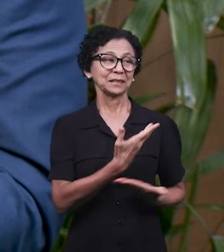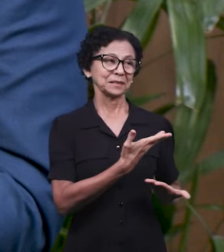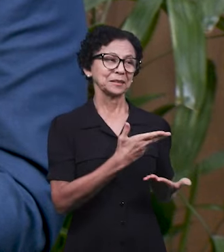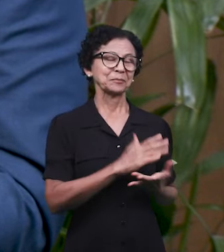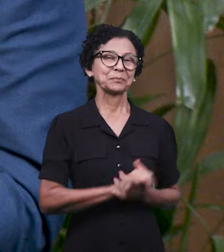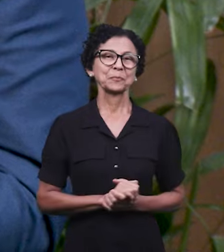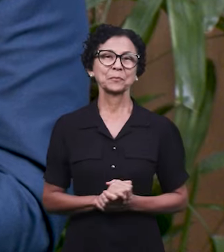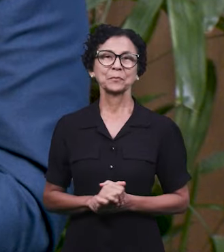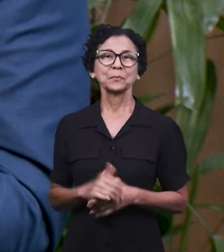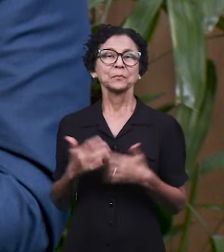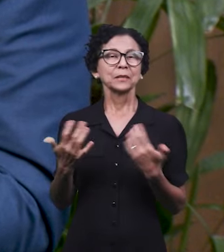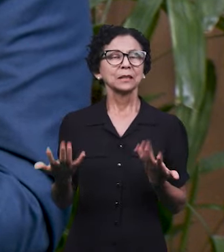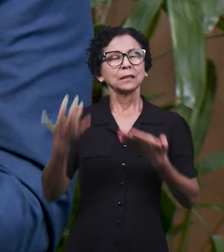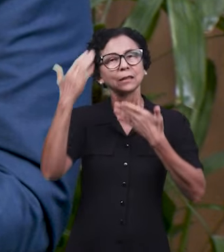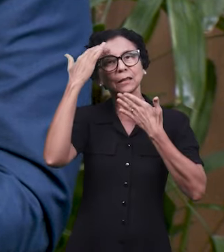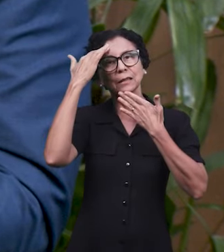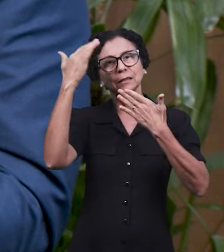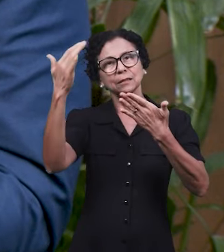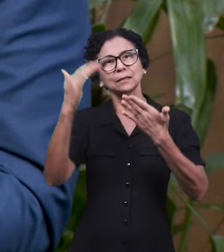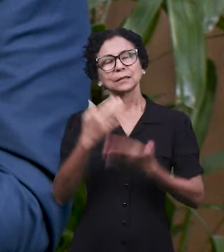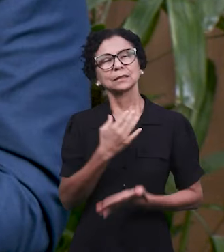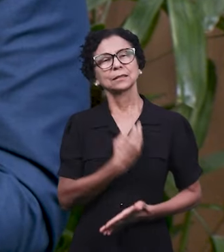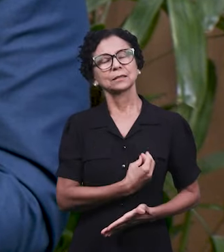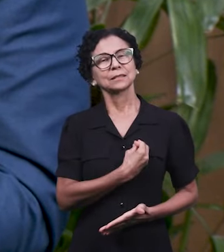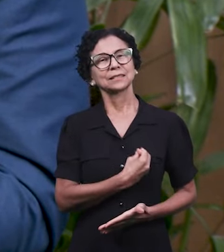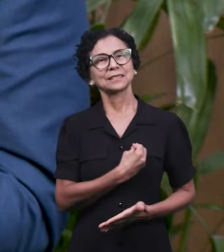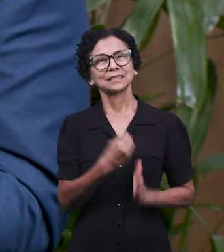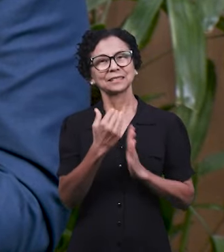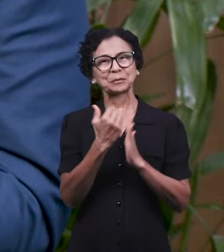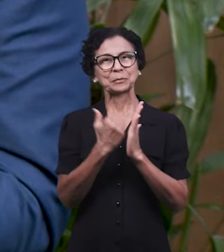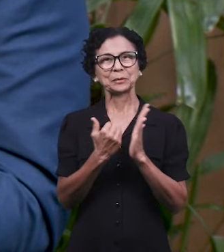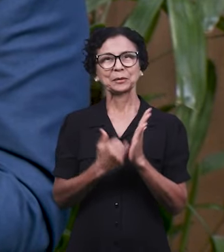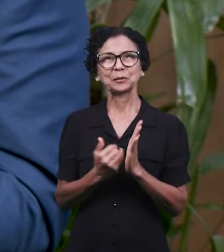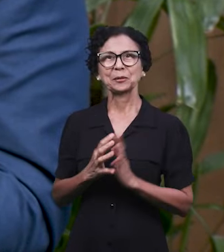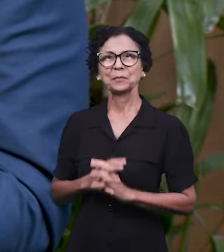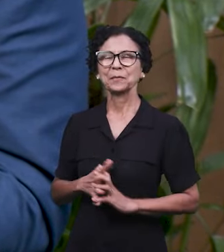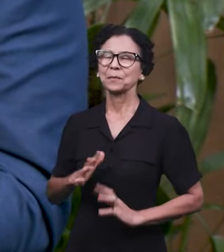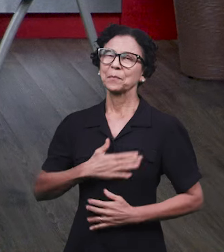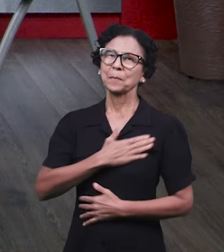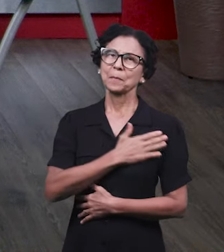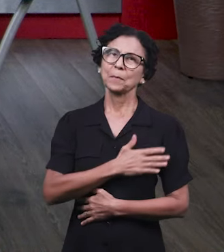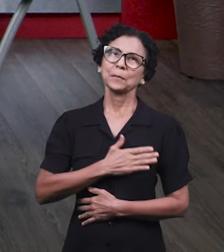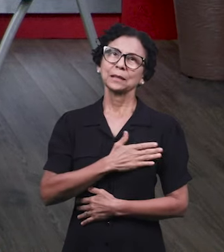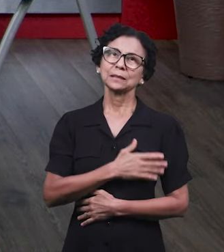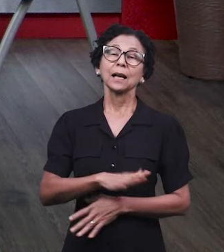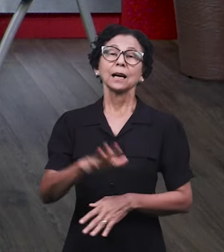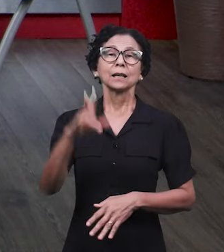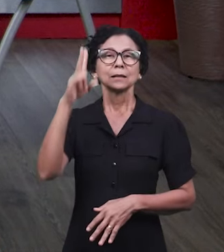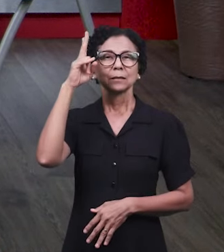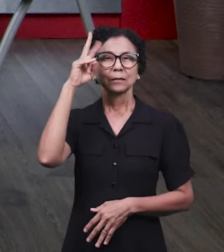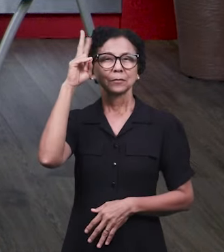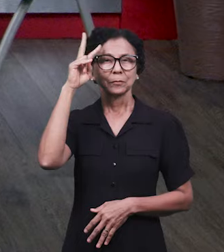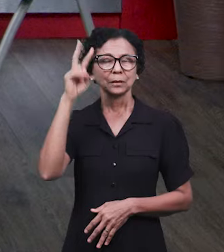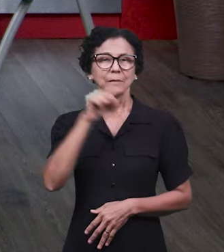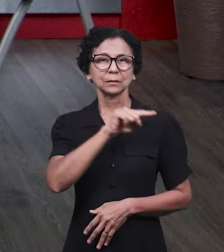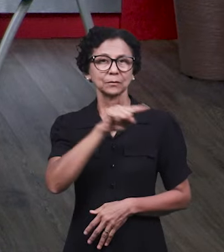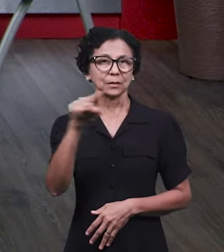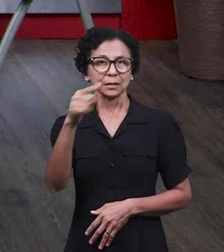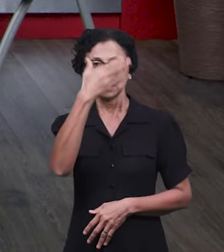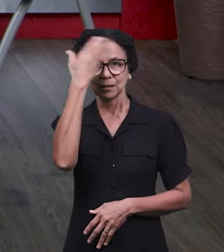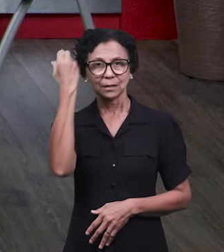a presença dela Dr Isaías eu gostaria de agradecer a a a sua presença no nosso programa é um prazer estar aqui lembrando